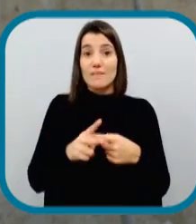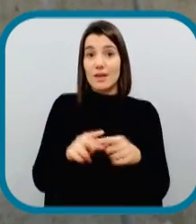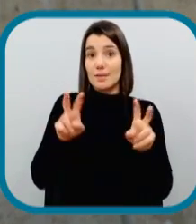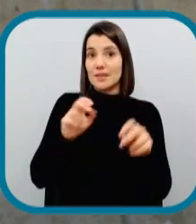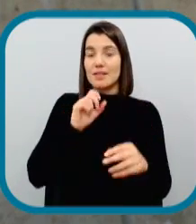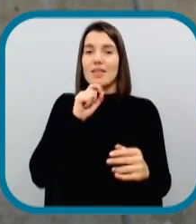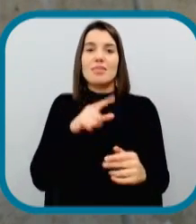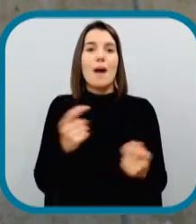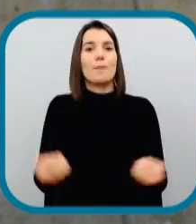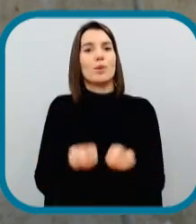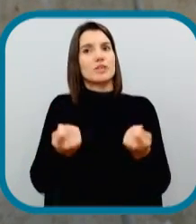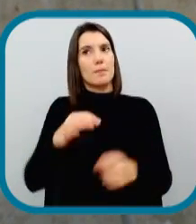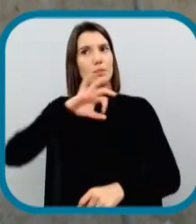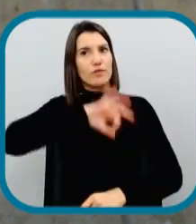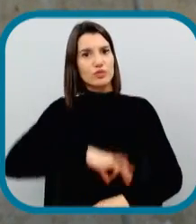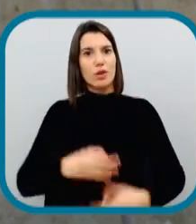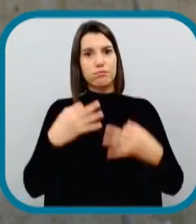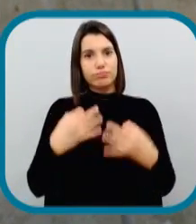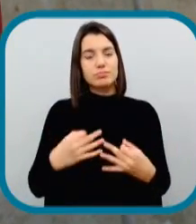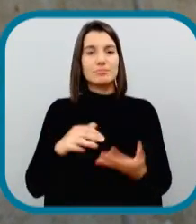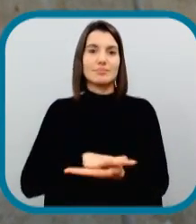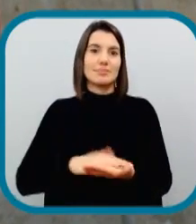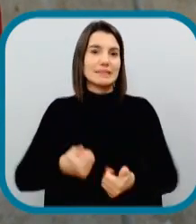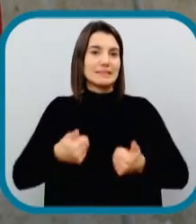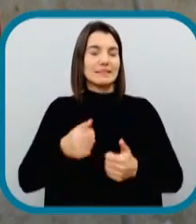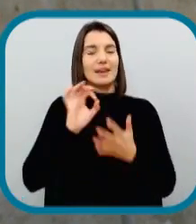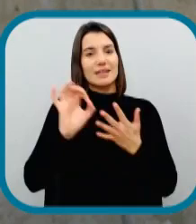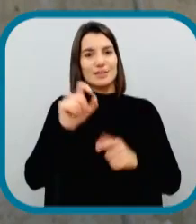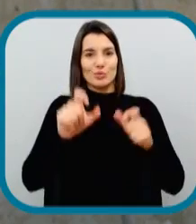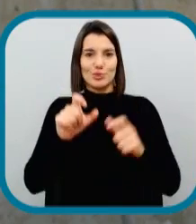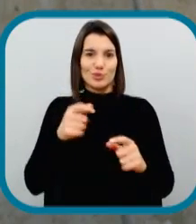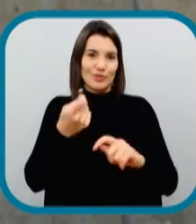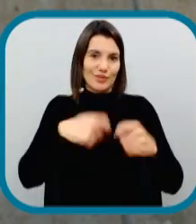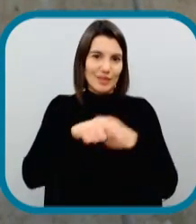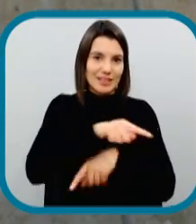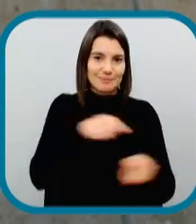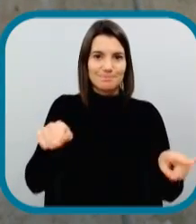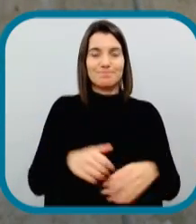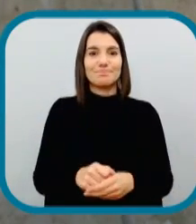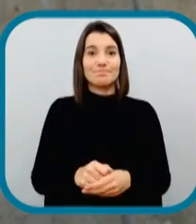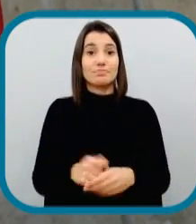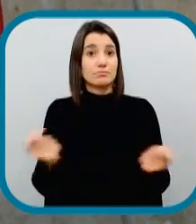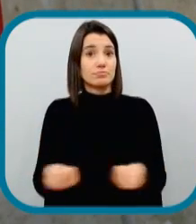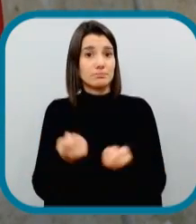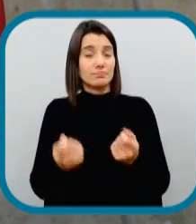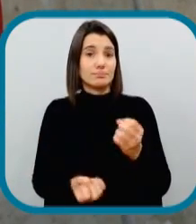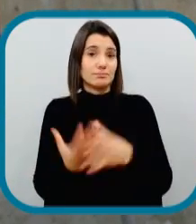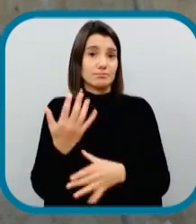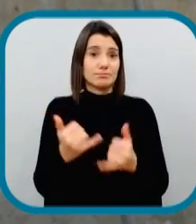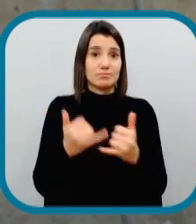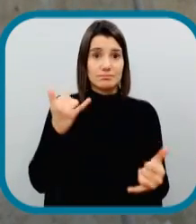ferramentas permitem assim a personalização da publicidade, tendo por base as características do público-alvo. Ao contrário da